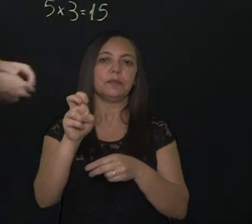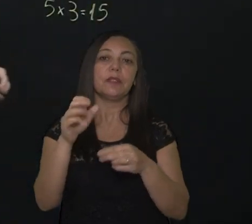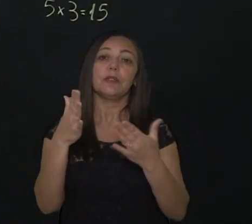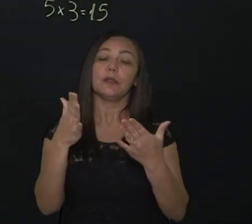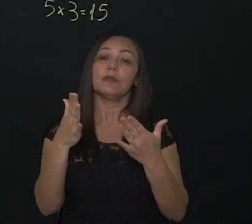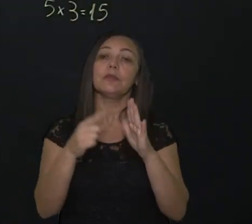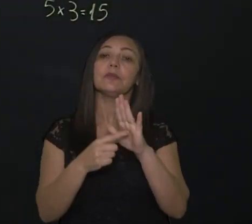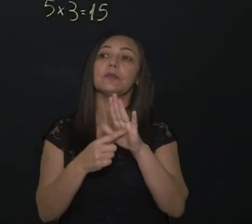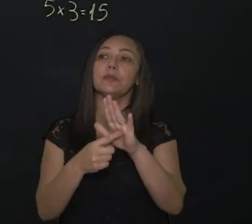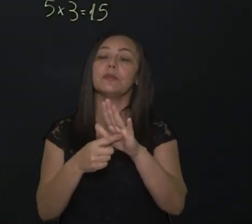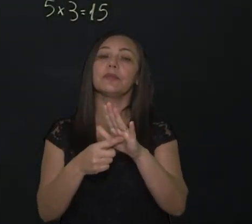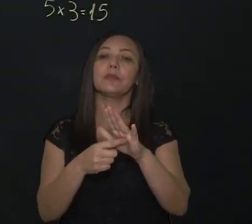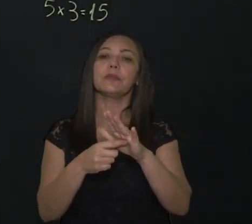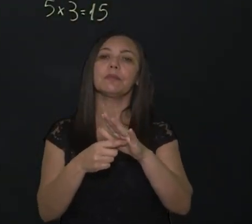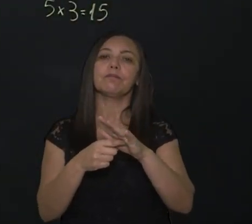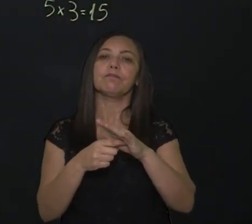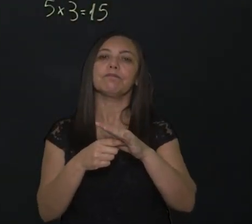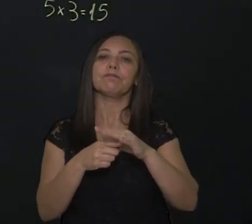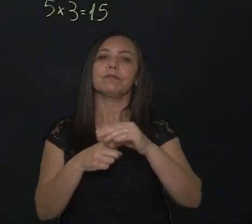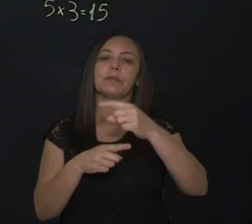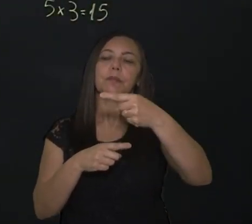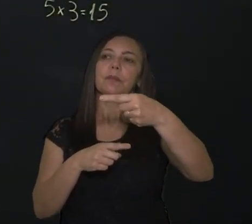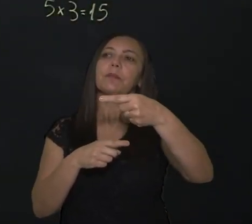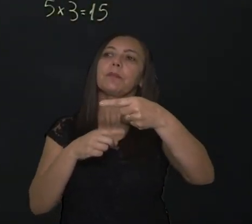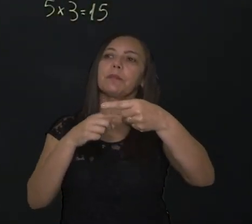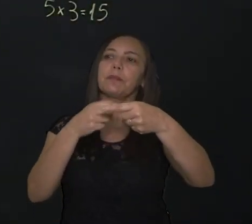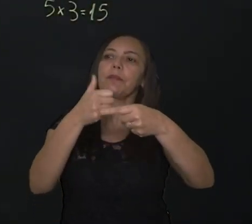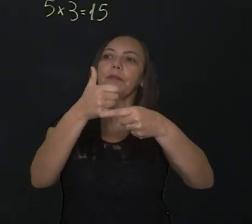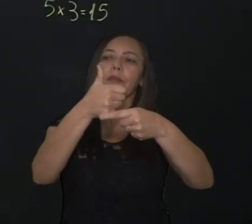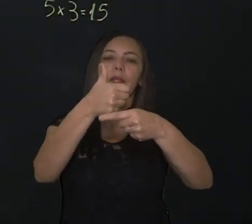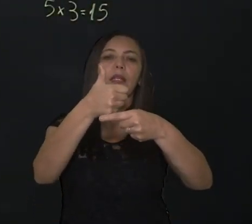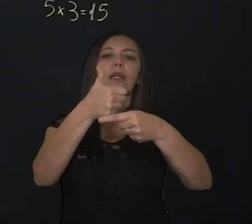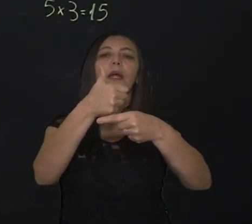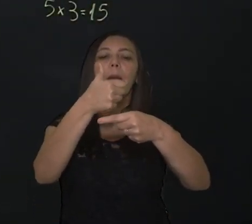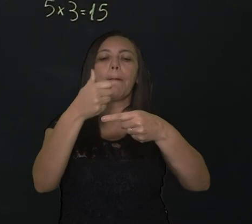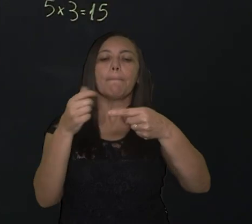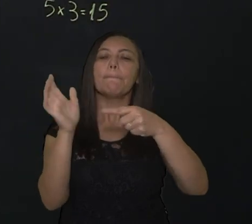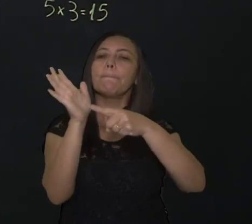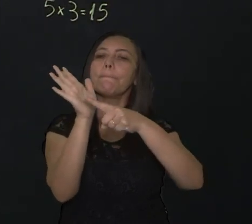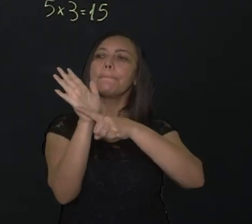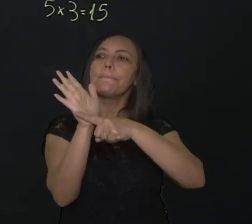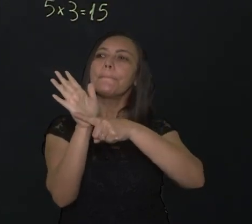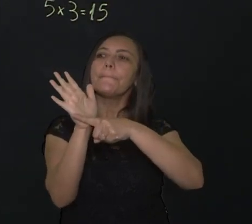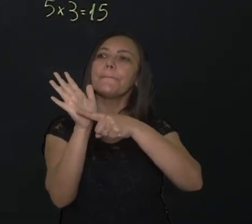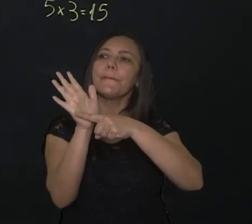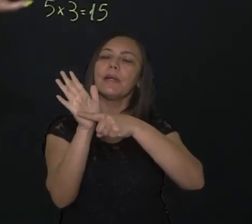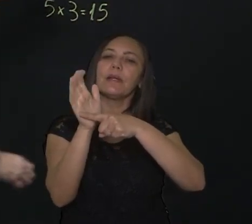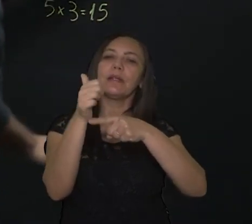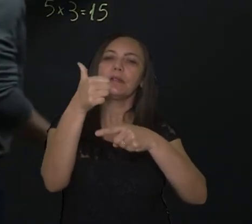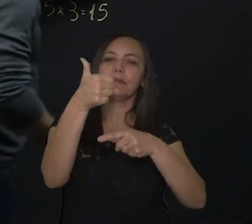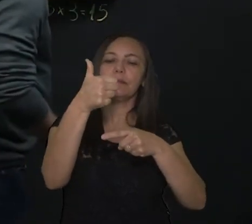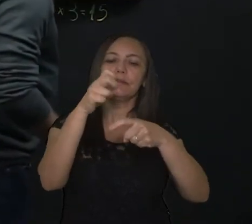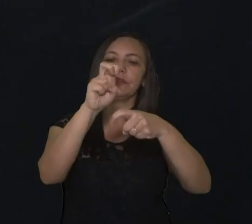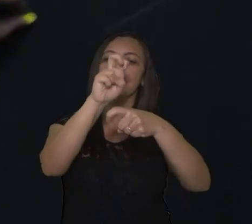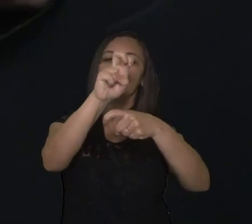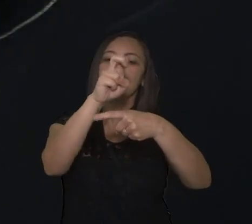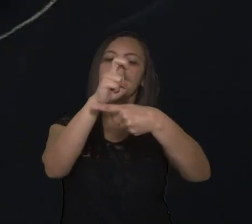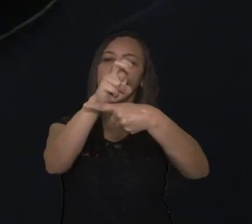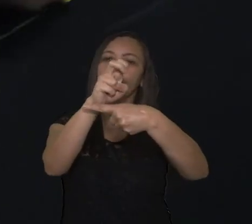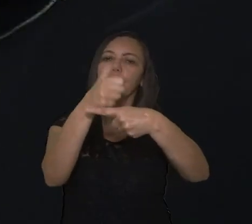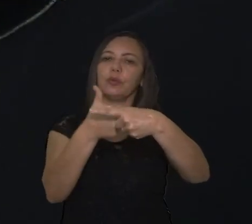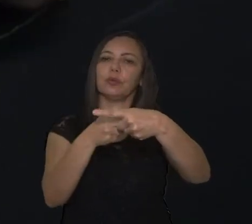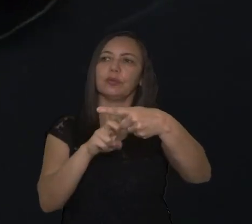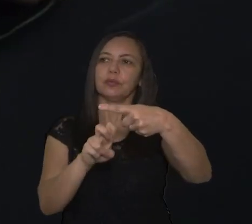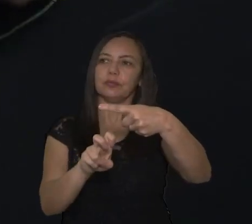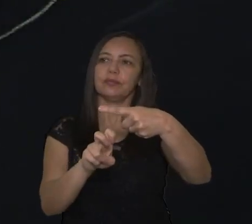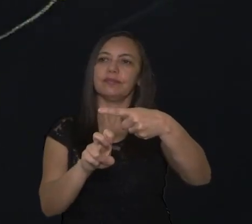estou trabalhando com menos 5 sobre 15. Perfeito. E essa nós temos como sendo a